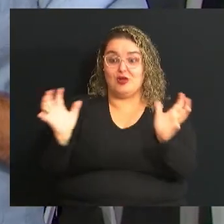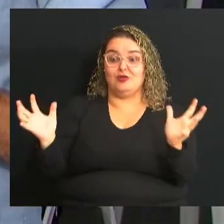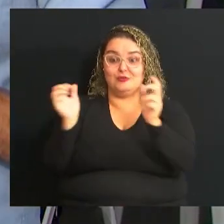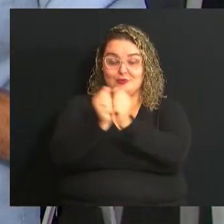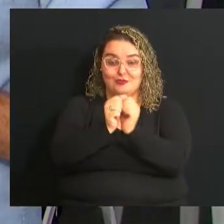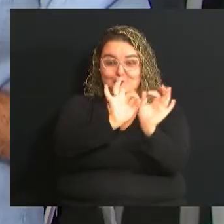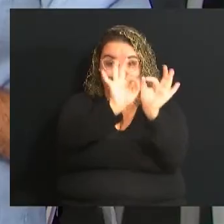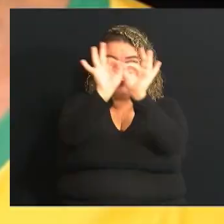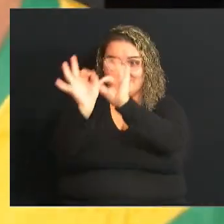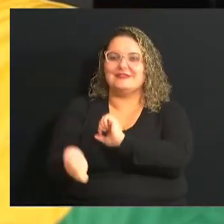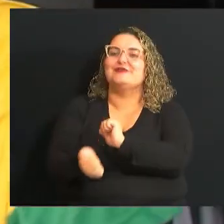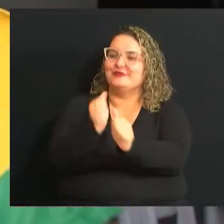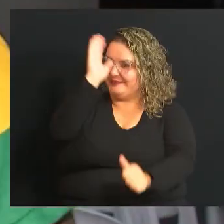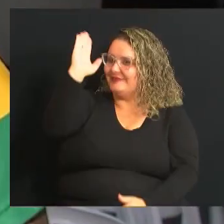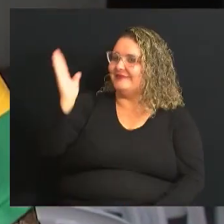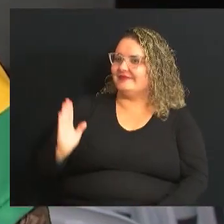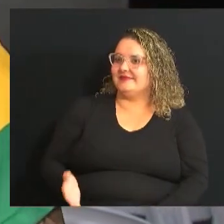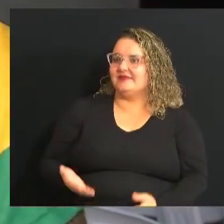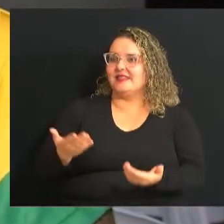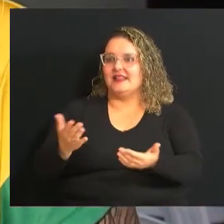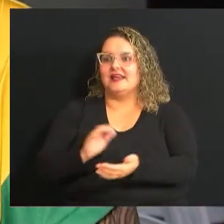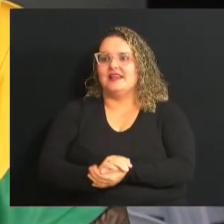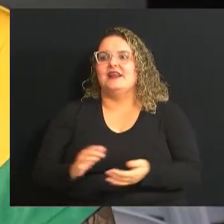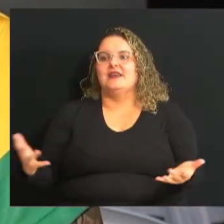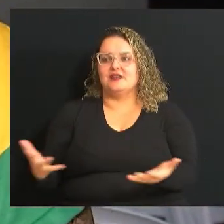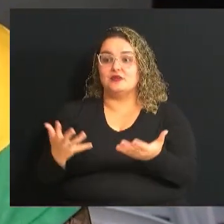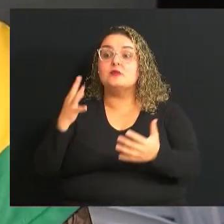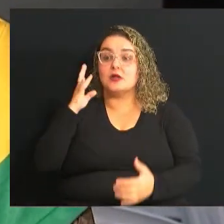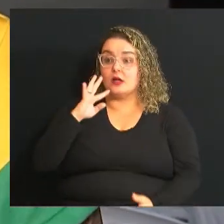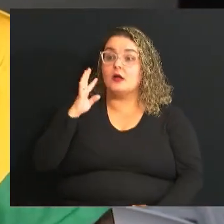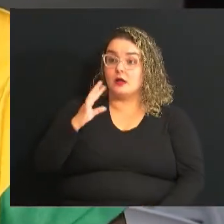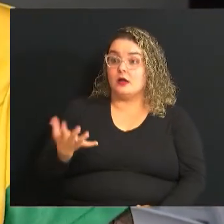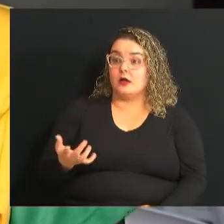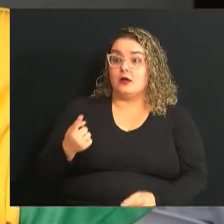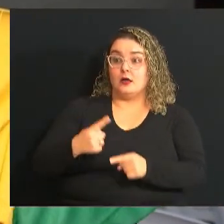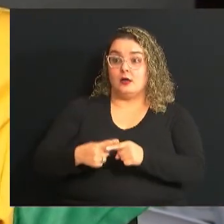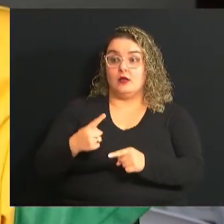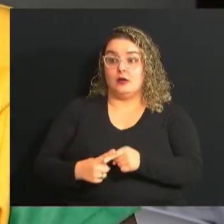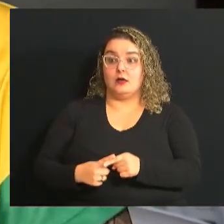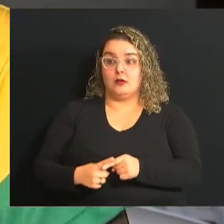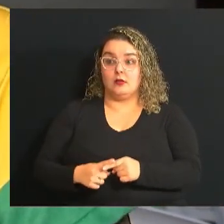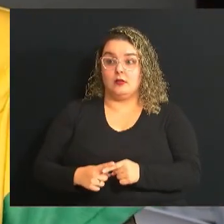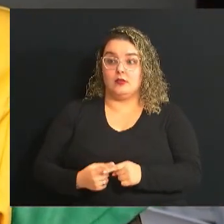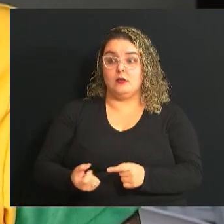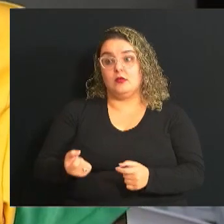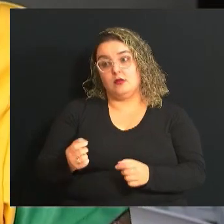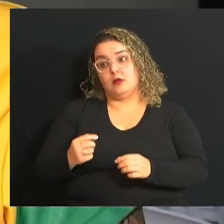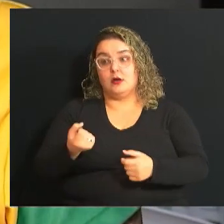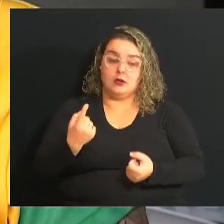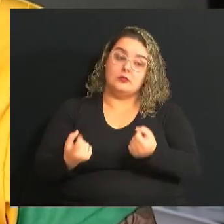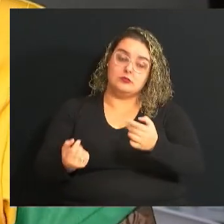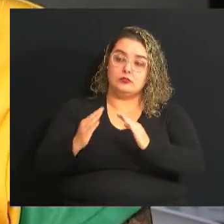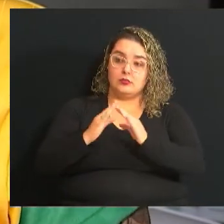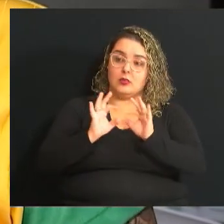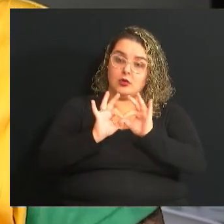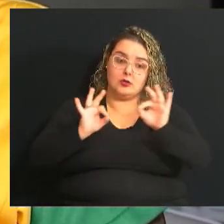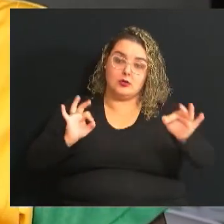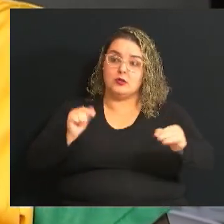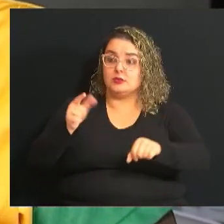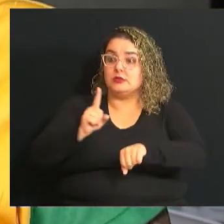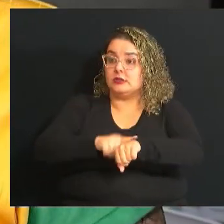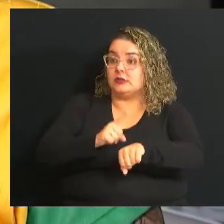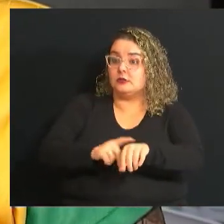para dar aquele empurrão para a nossa seleção, um ambiente foi preparado para o momento do jogo. Tem verde e amarelo para todos os